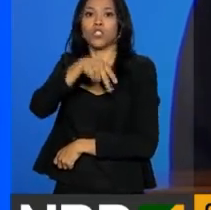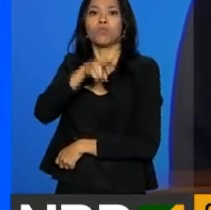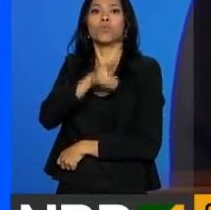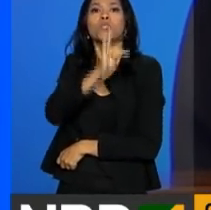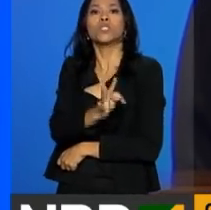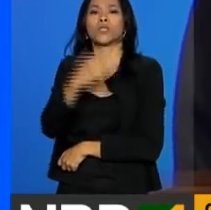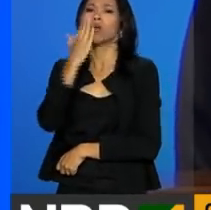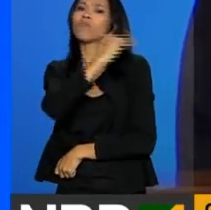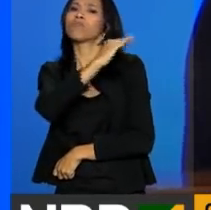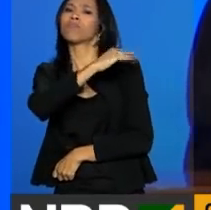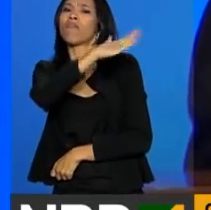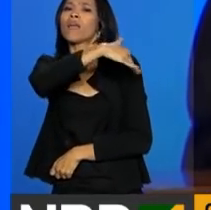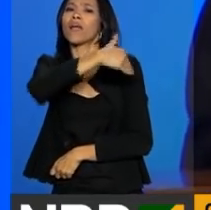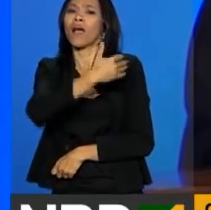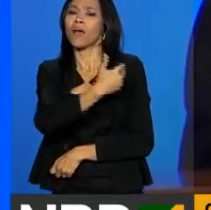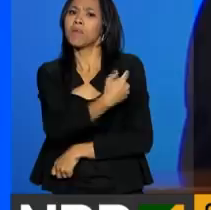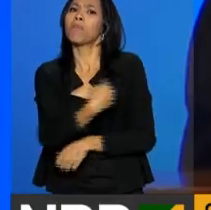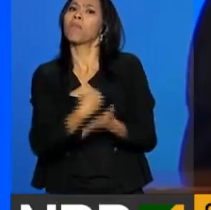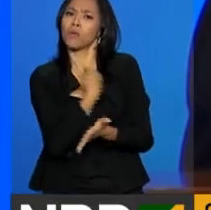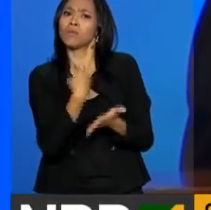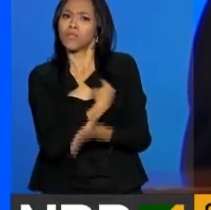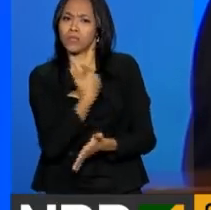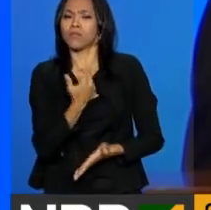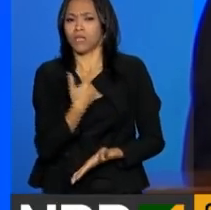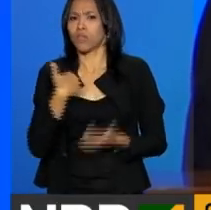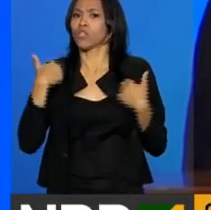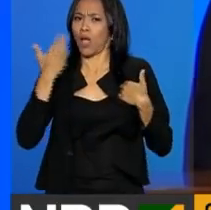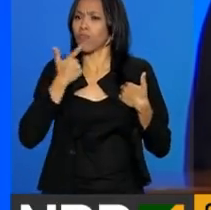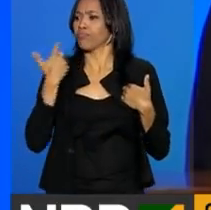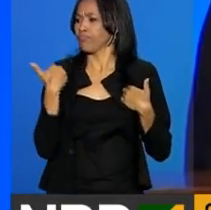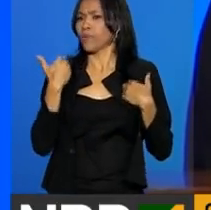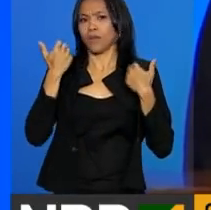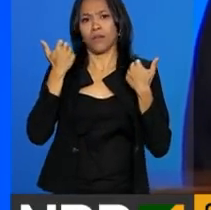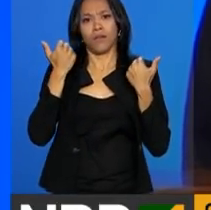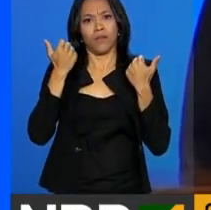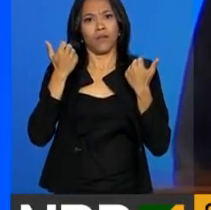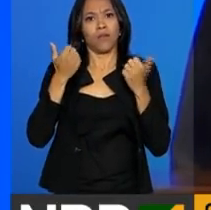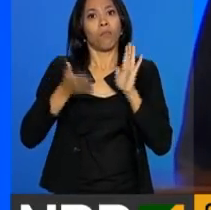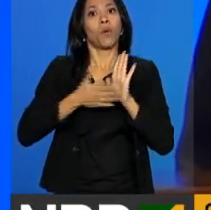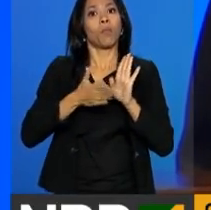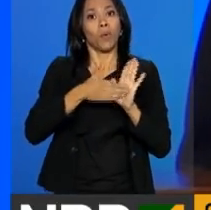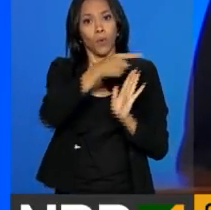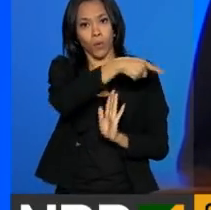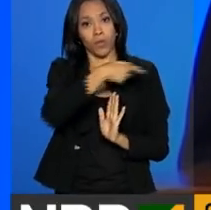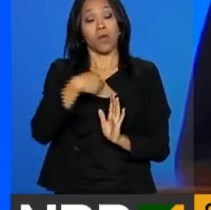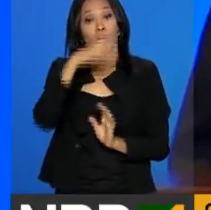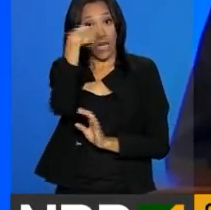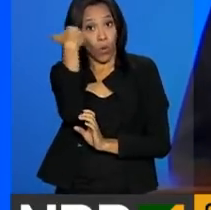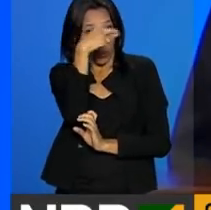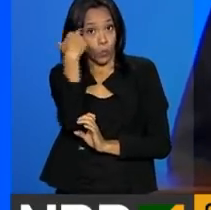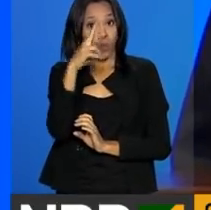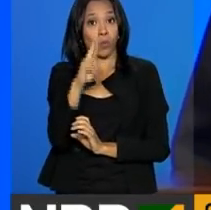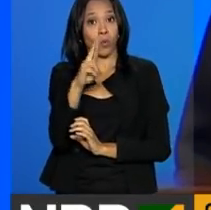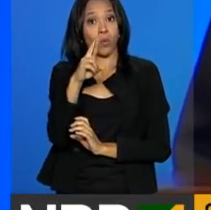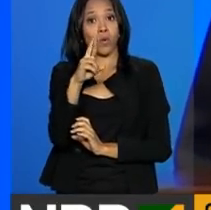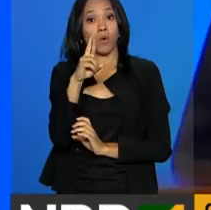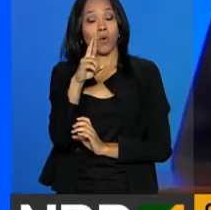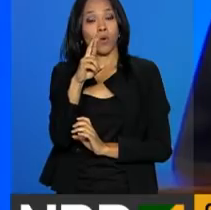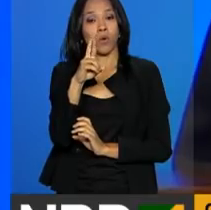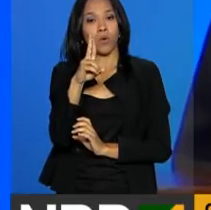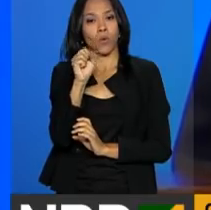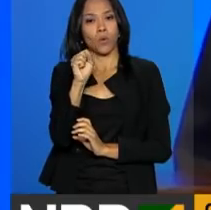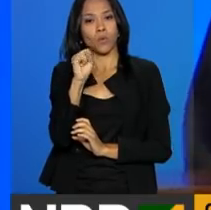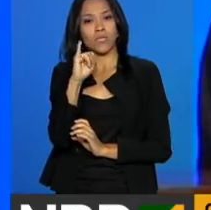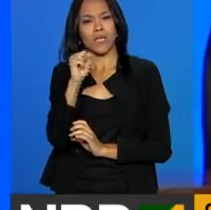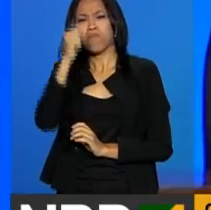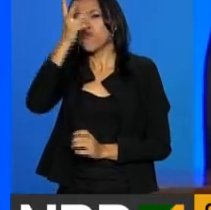essa história da do teto de gastos ponto que eu havia acabado é de propor porque é interessante que a rússia tem mais ou menos os mesmos problemas que nós temos